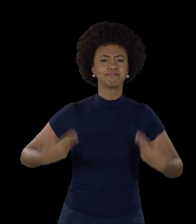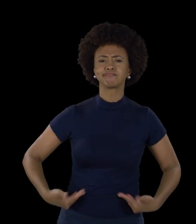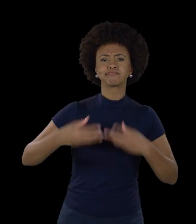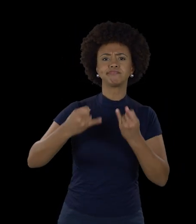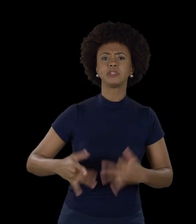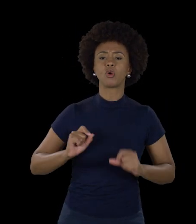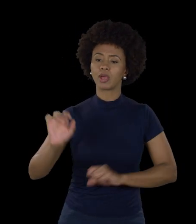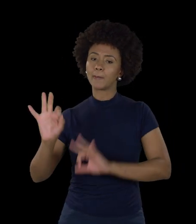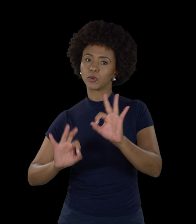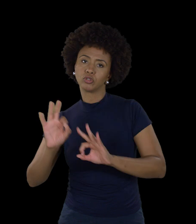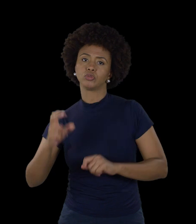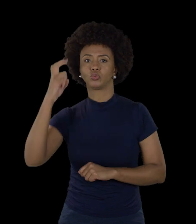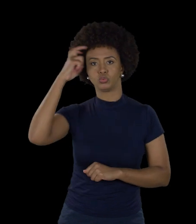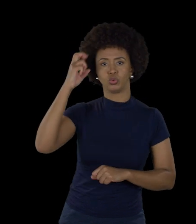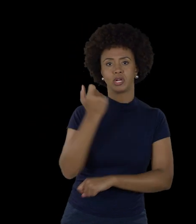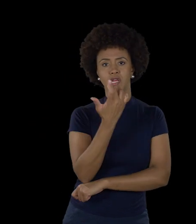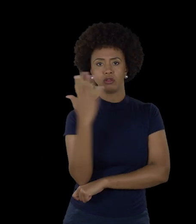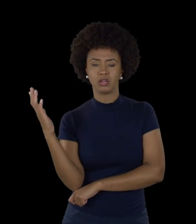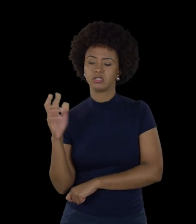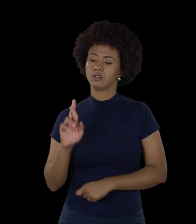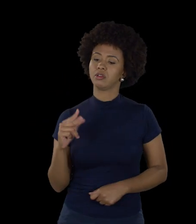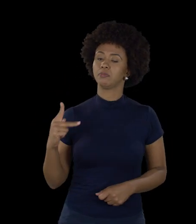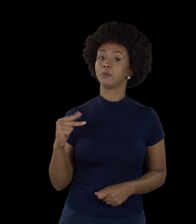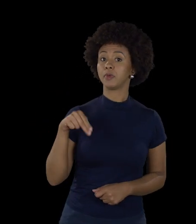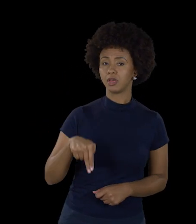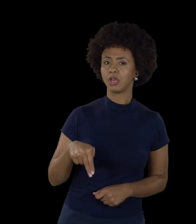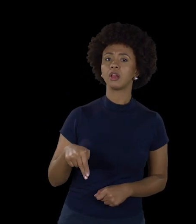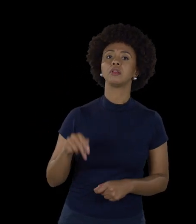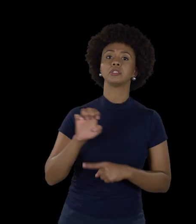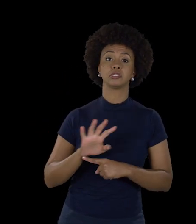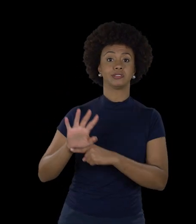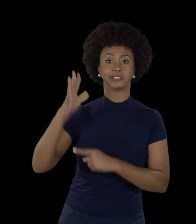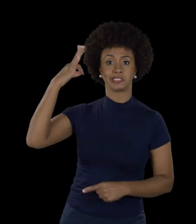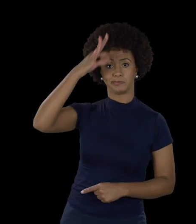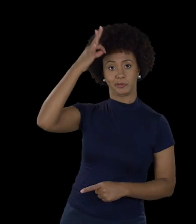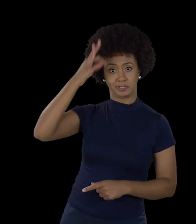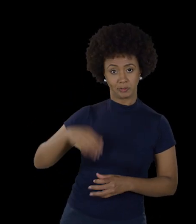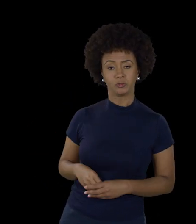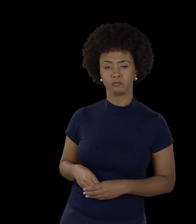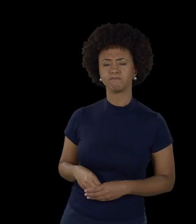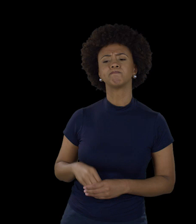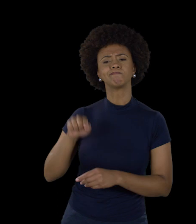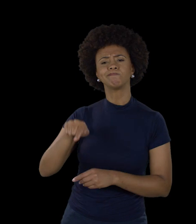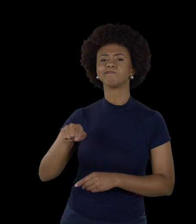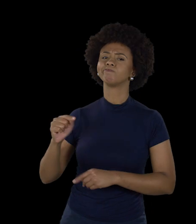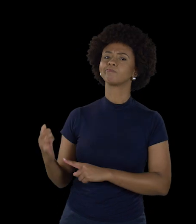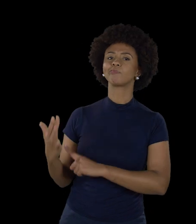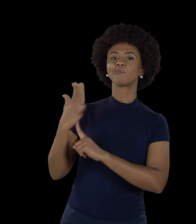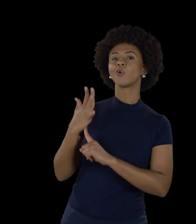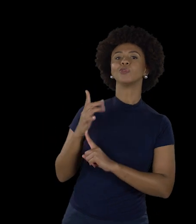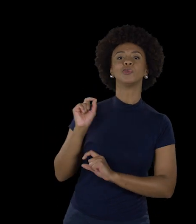Cultura e Natureza RPPNs do Espírito Santo, obra que nos mostra como a instituição